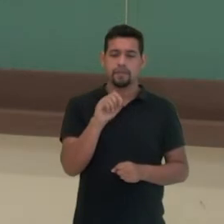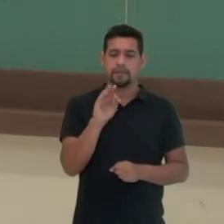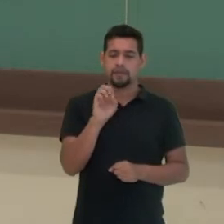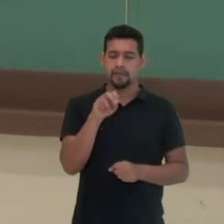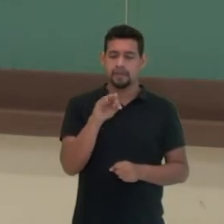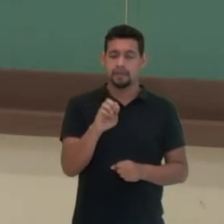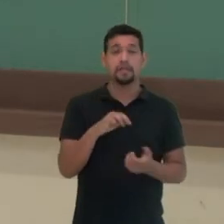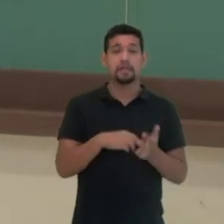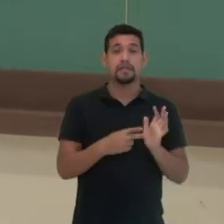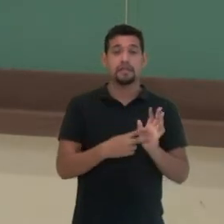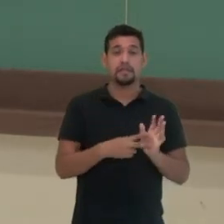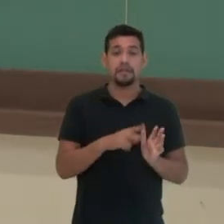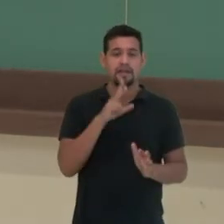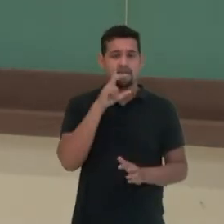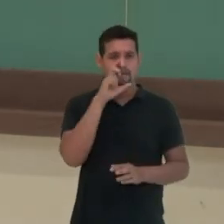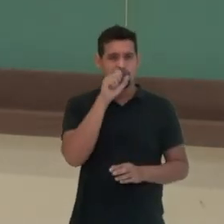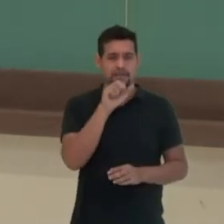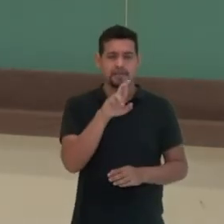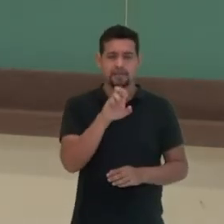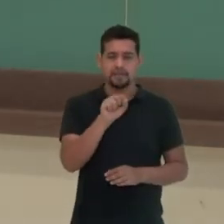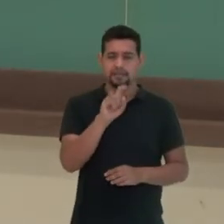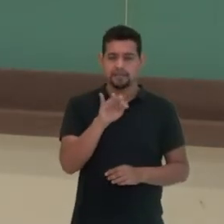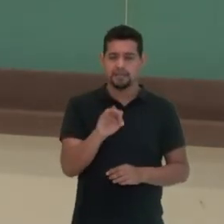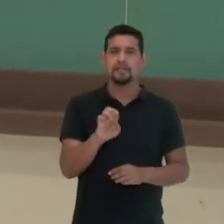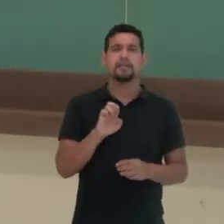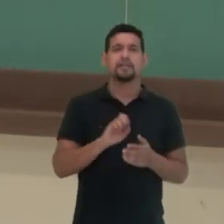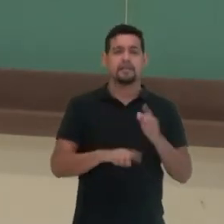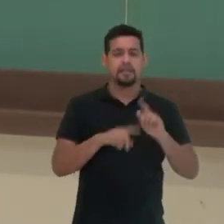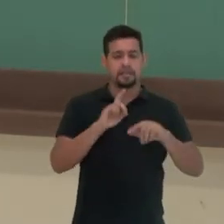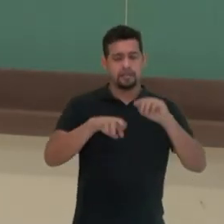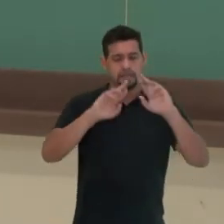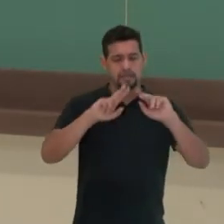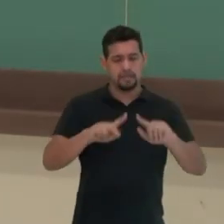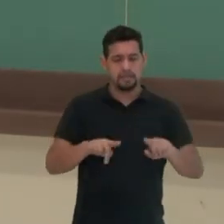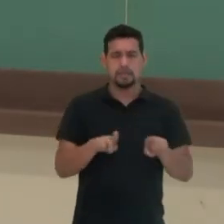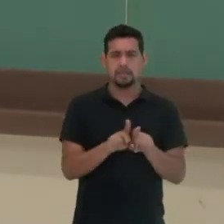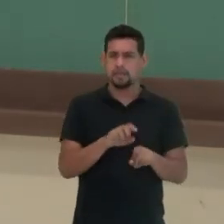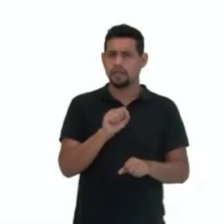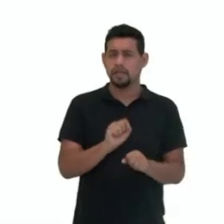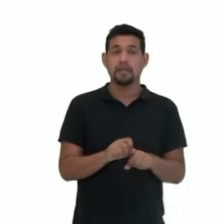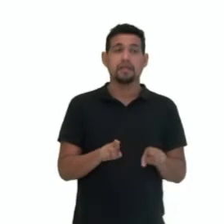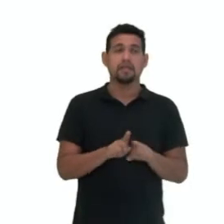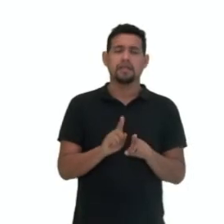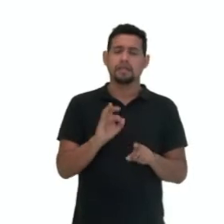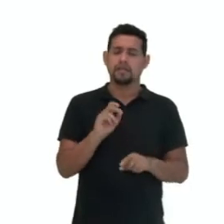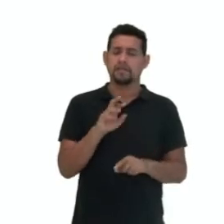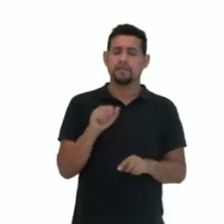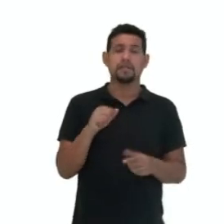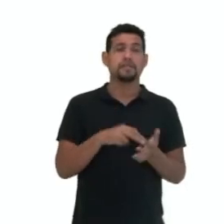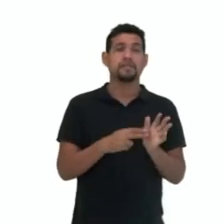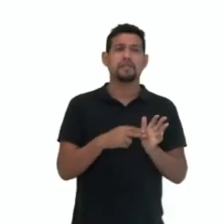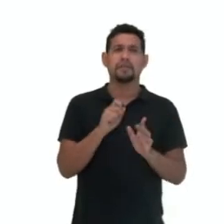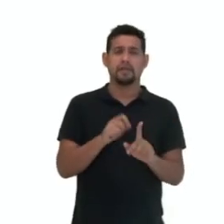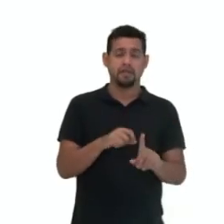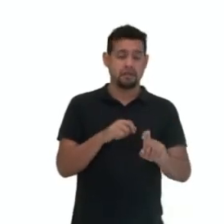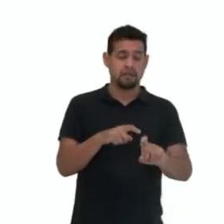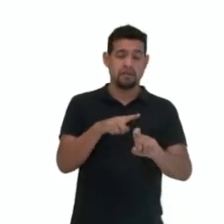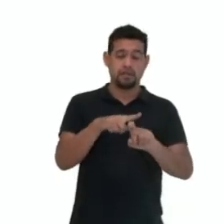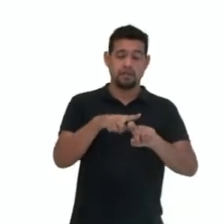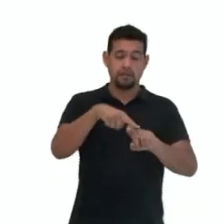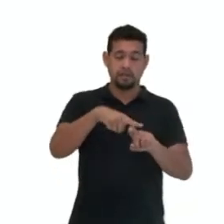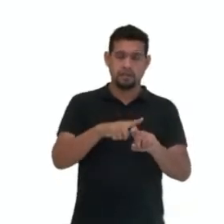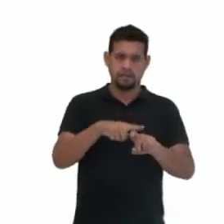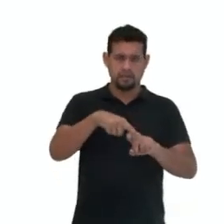fica entre a força resistente, olha aqui, ó, onde o objeto vai ser levantado. E a força potente fica entre o ponto de apoio, então, e a